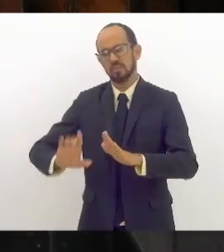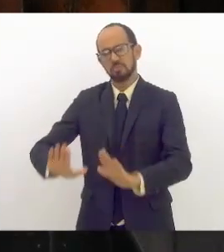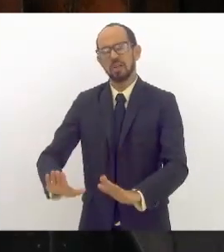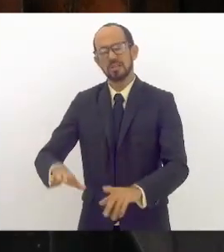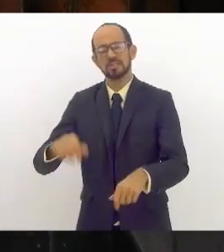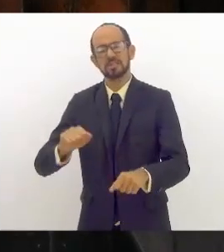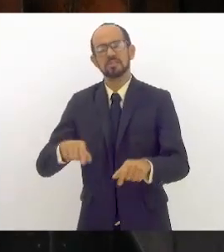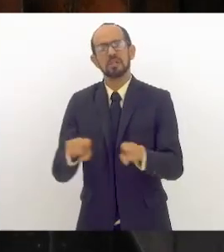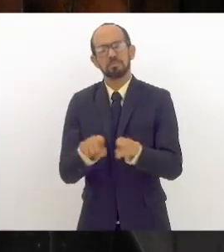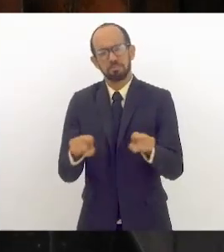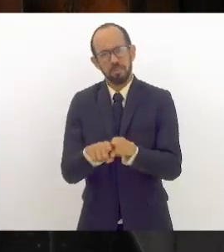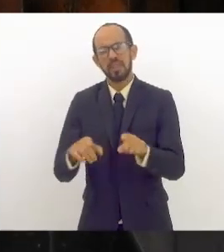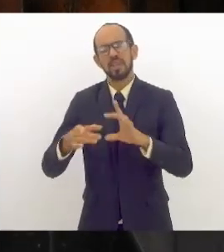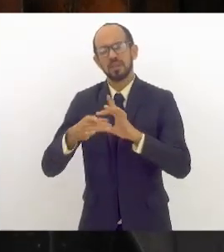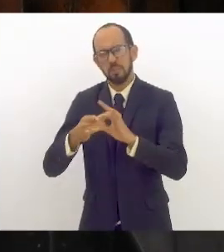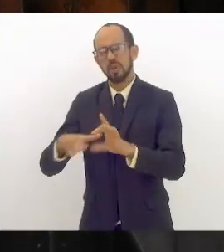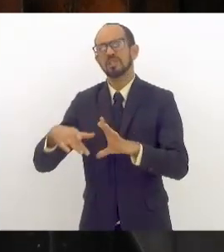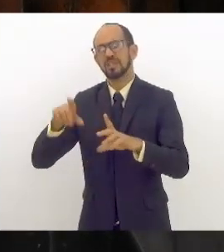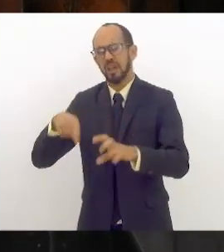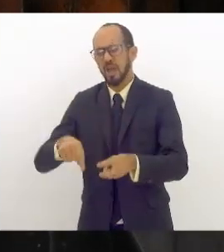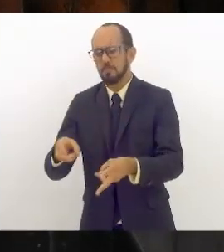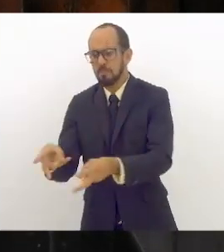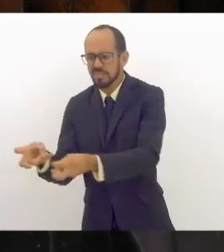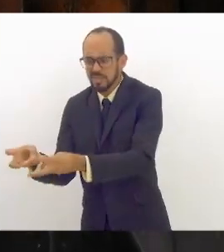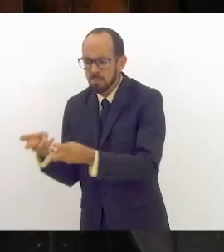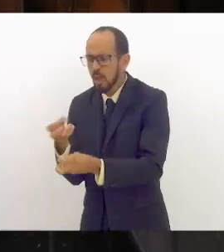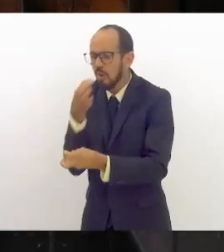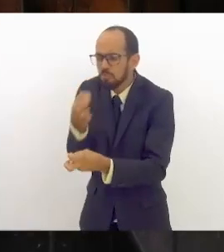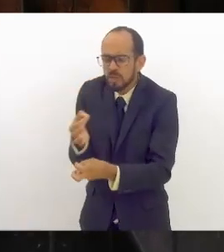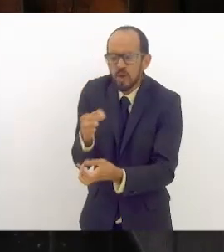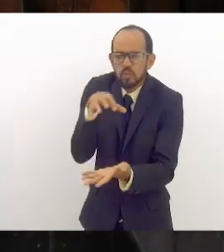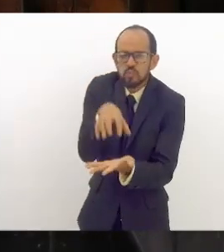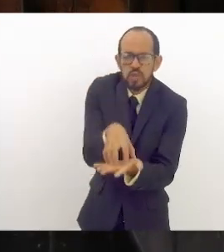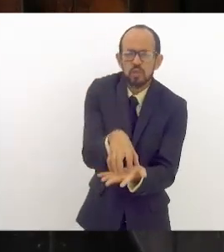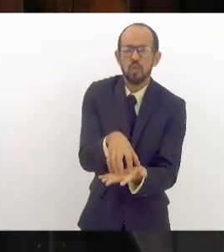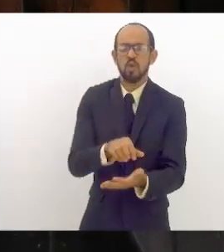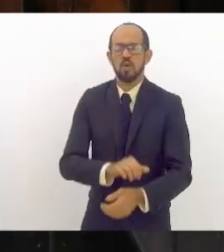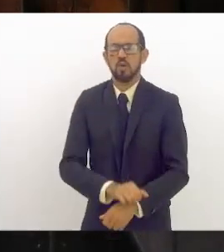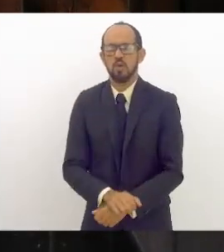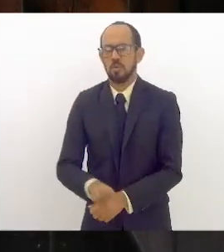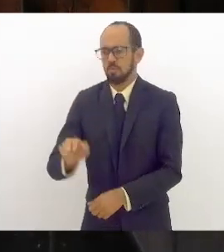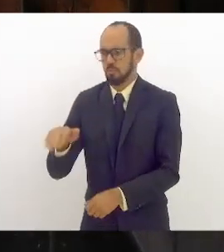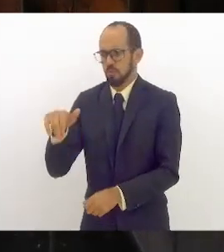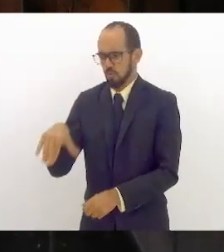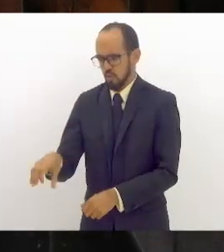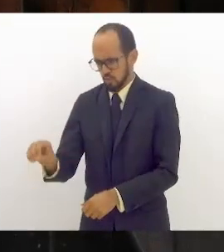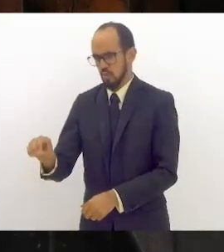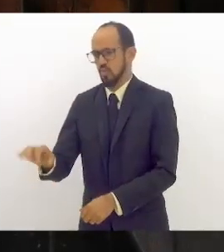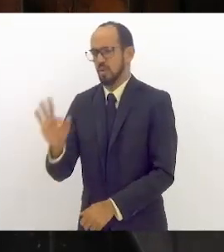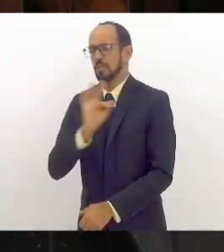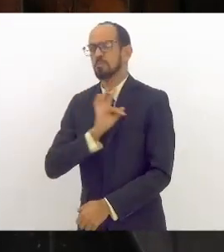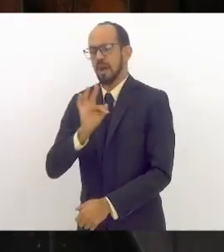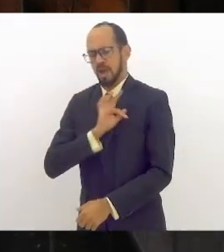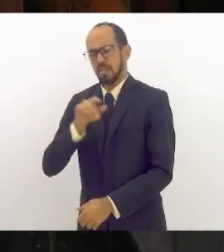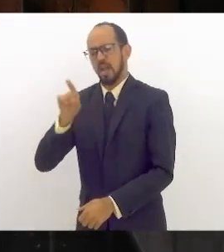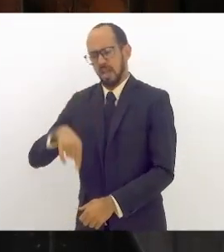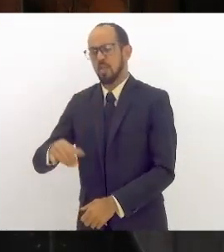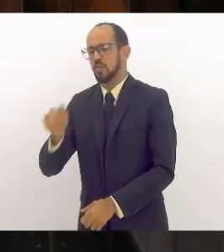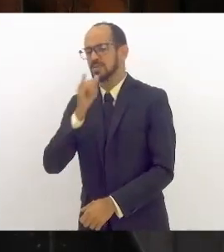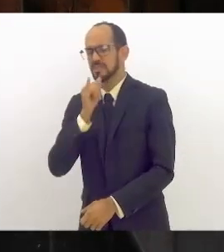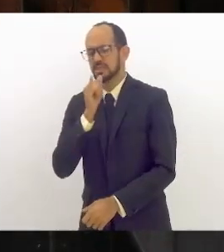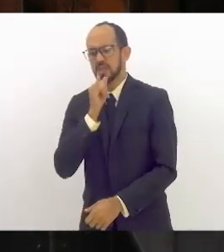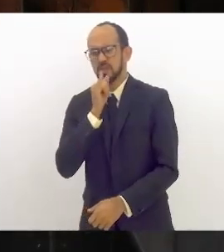parte da Democracia escutar os setores envolvidos e Bruno e Marta são os exemplos disso eu não tenho